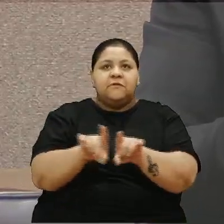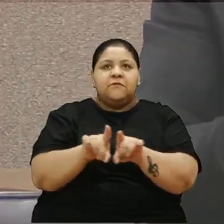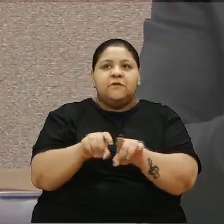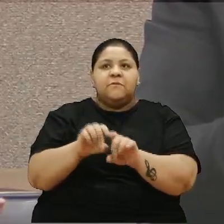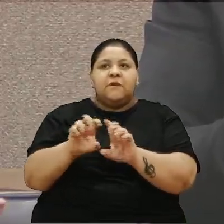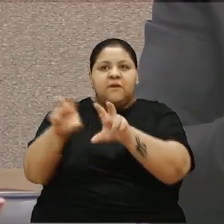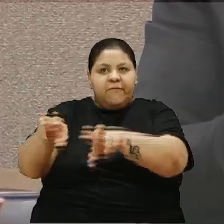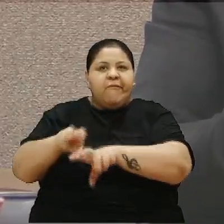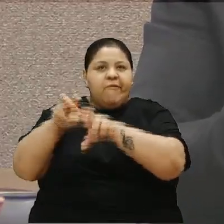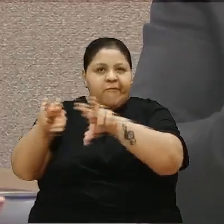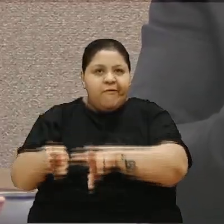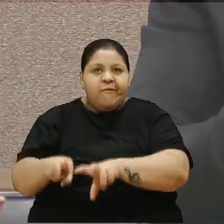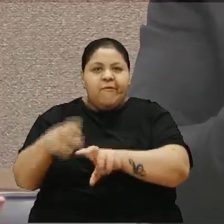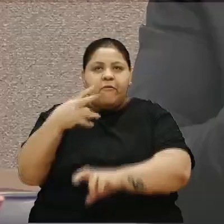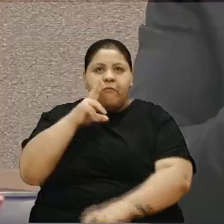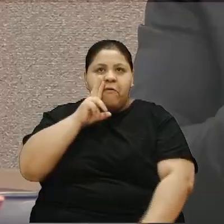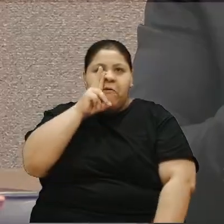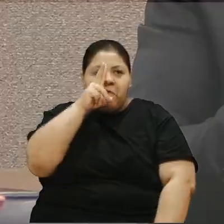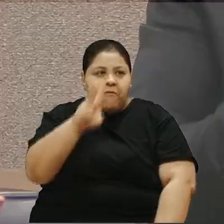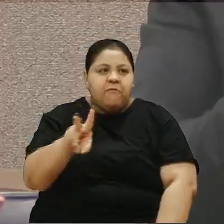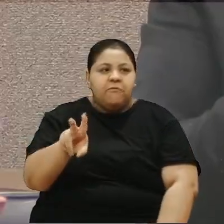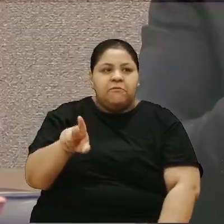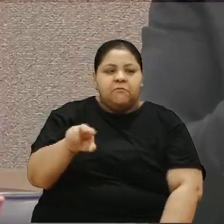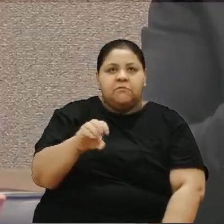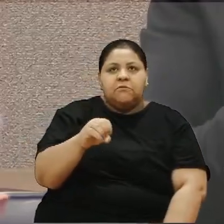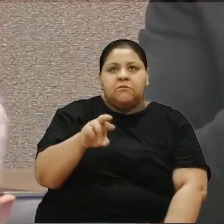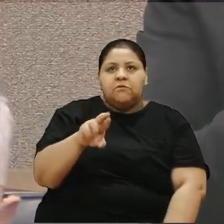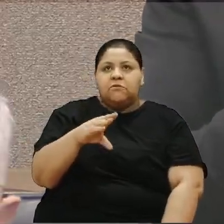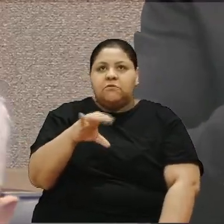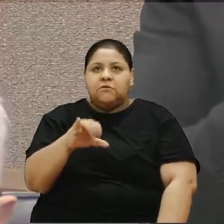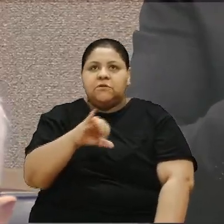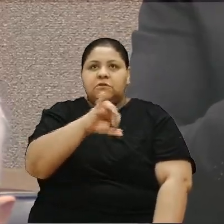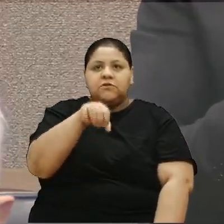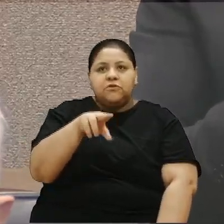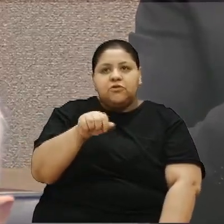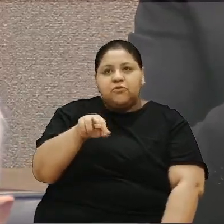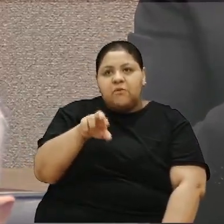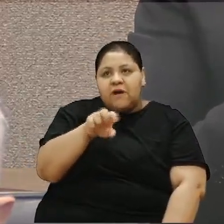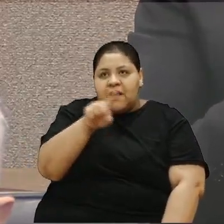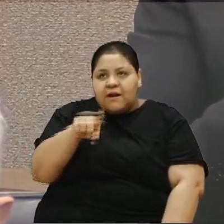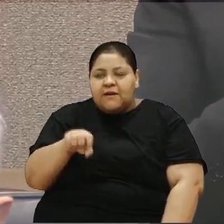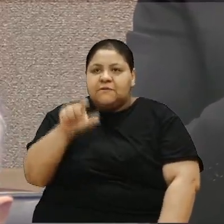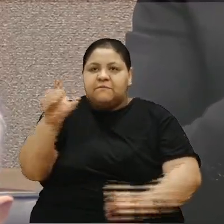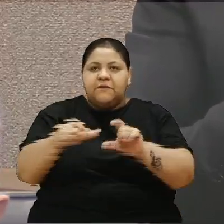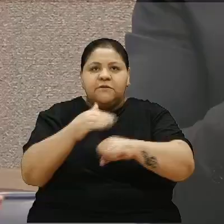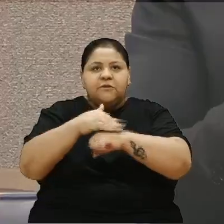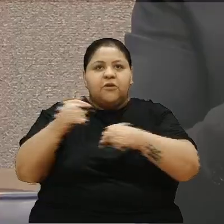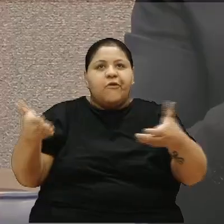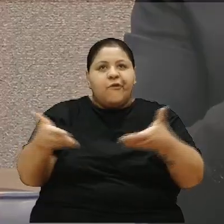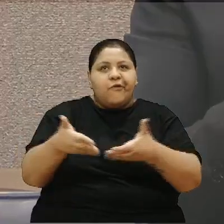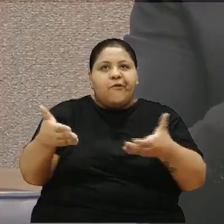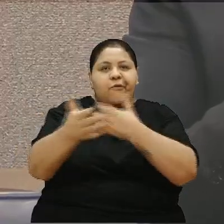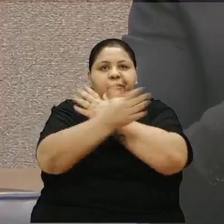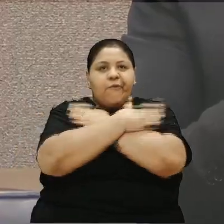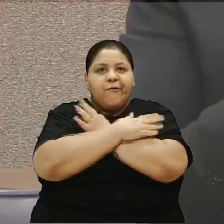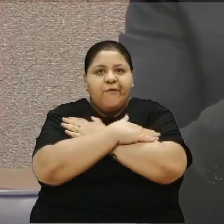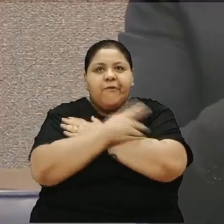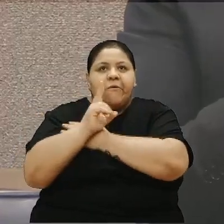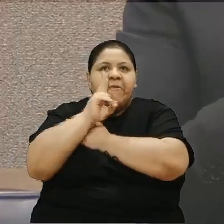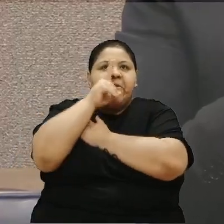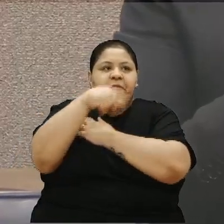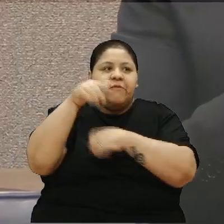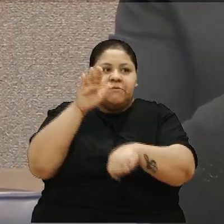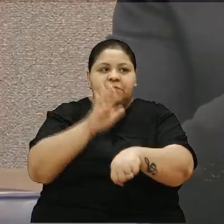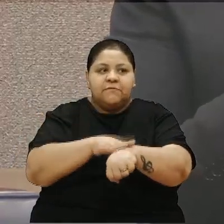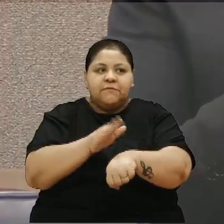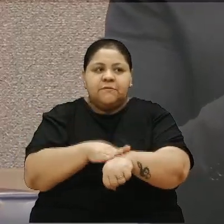campo. Força aí ao irmão Norci, o seu Juarez, pessoas queridas, que a gente deixa aqui o meu forte abraço e força nesse